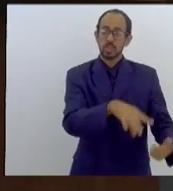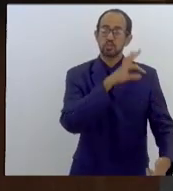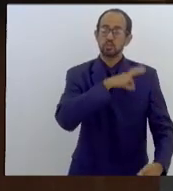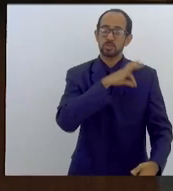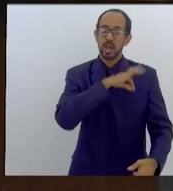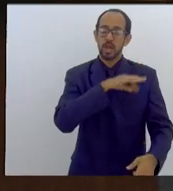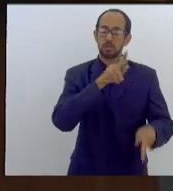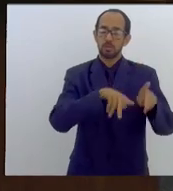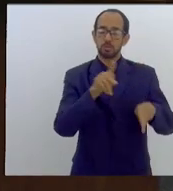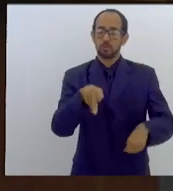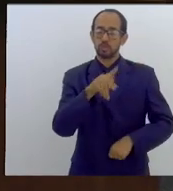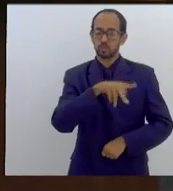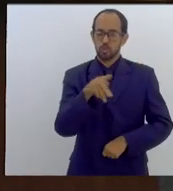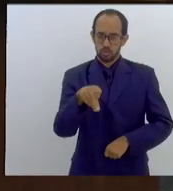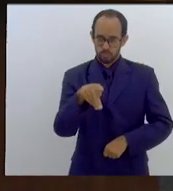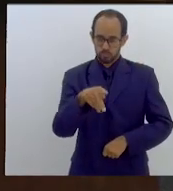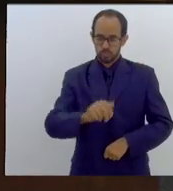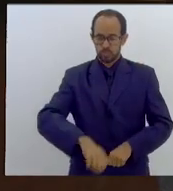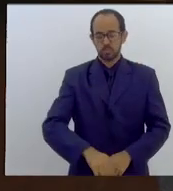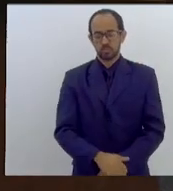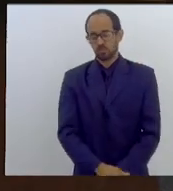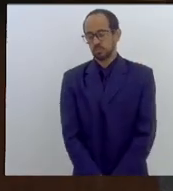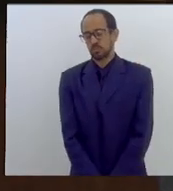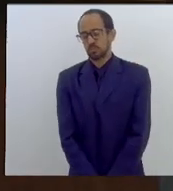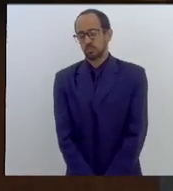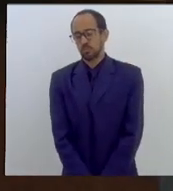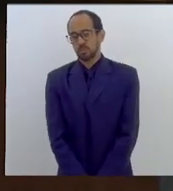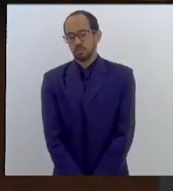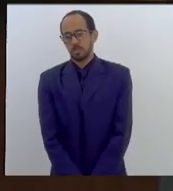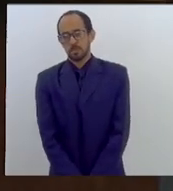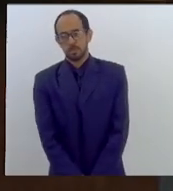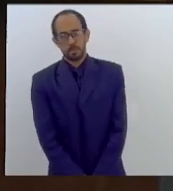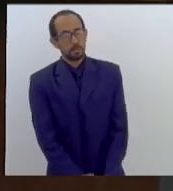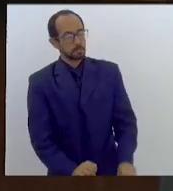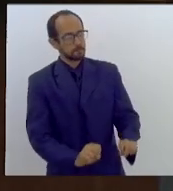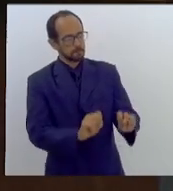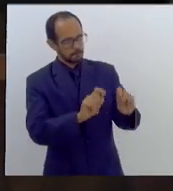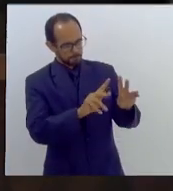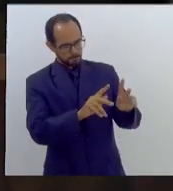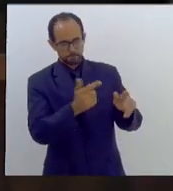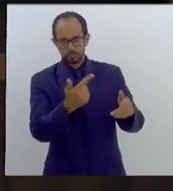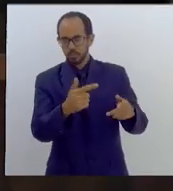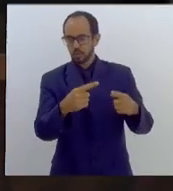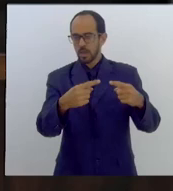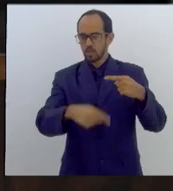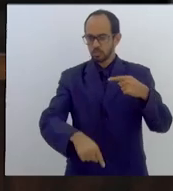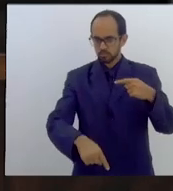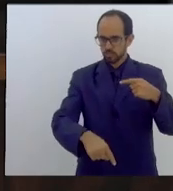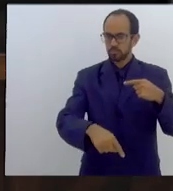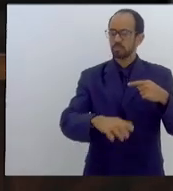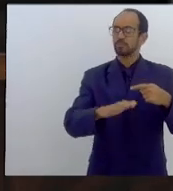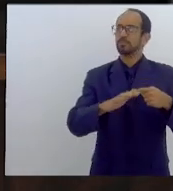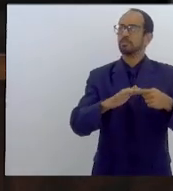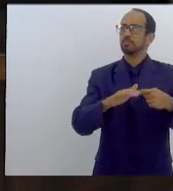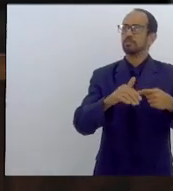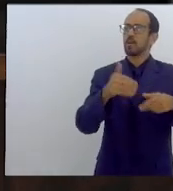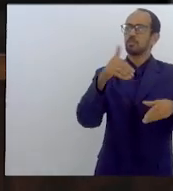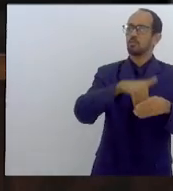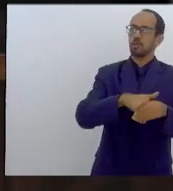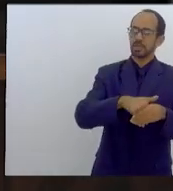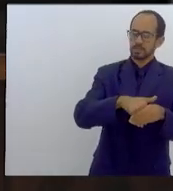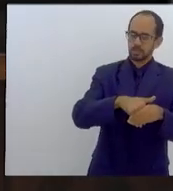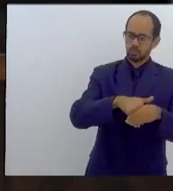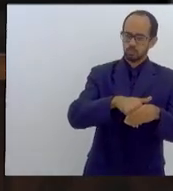vai ser respeitado. Ok. Vamos ver o que queira fazer a contradita. Em